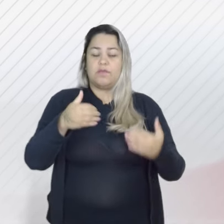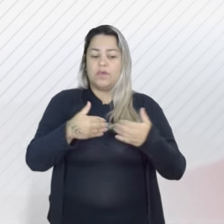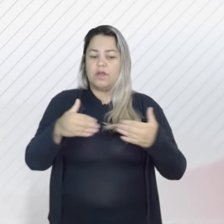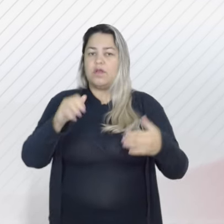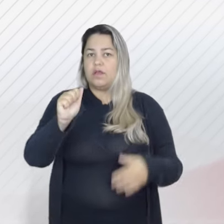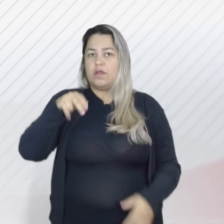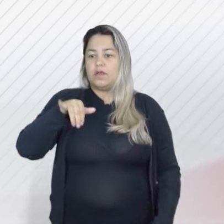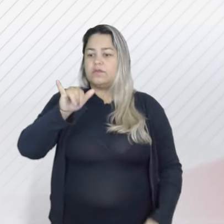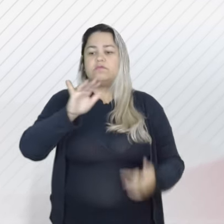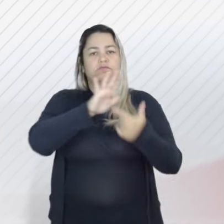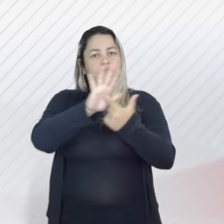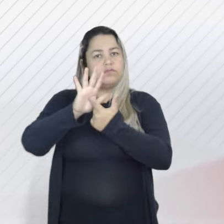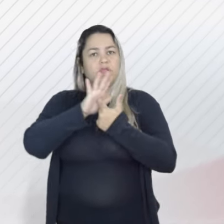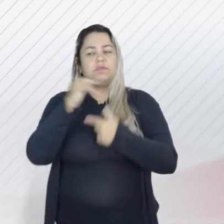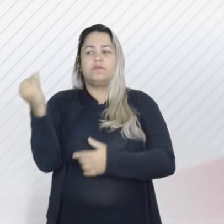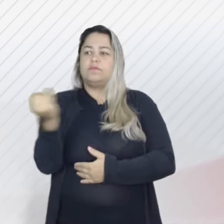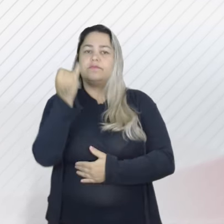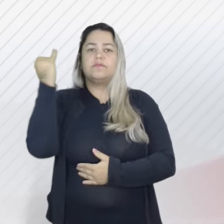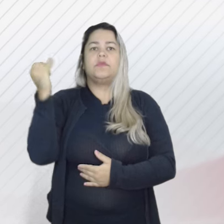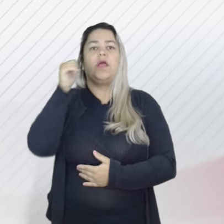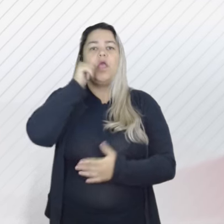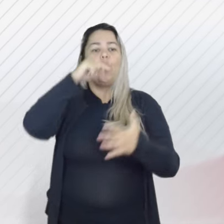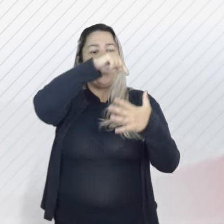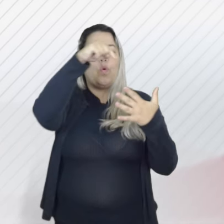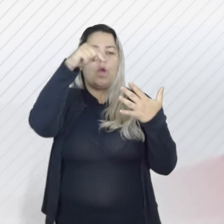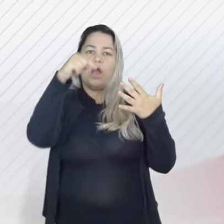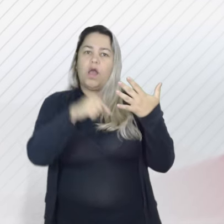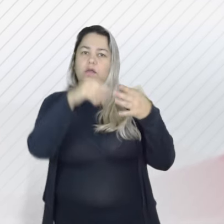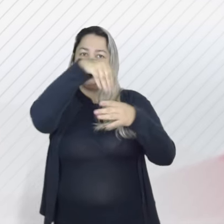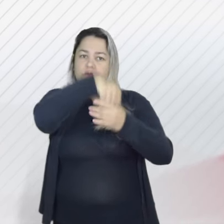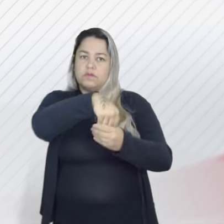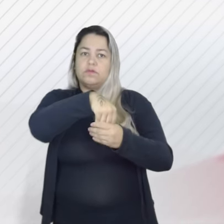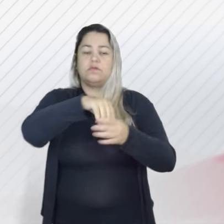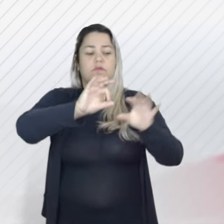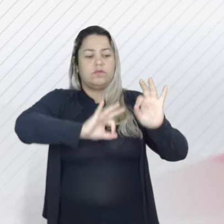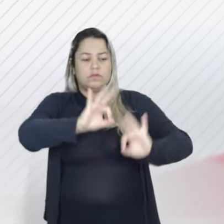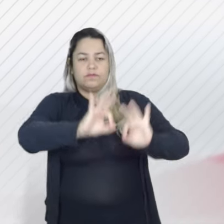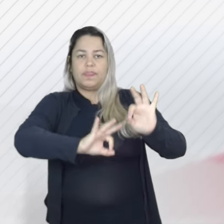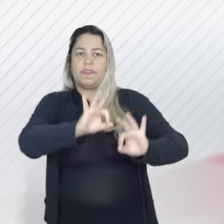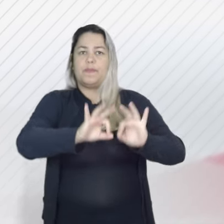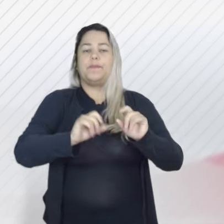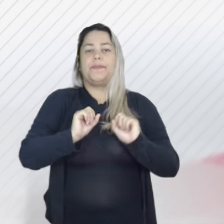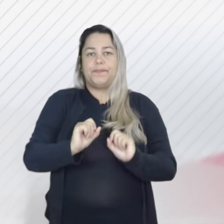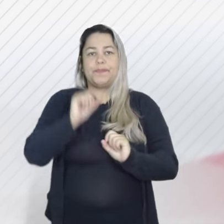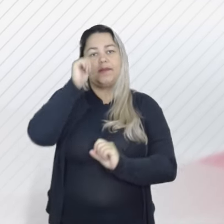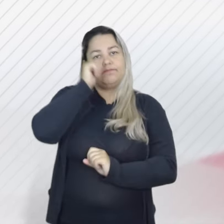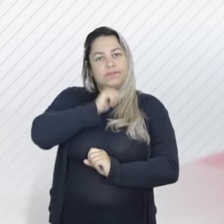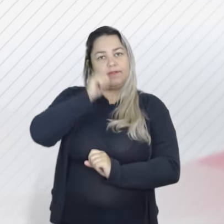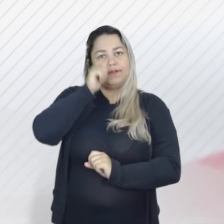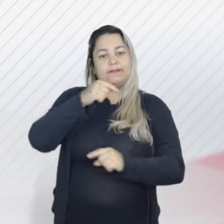Cida Gonçalves. Na abertura, Anne Moura destacou a importância do programa Elas por Elas, responsável